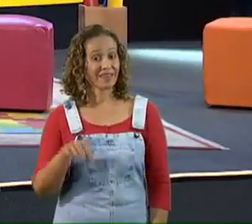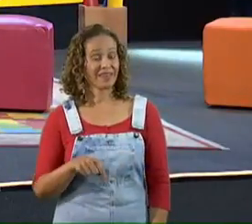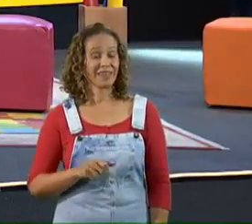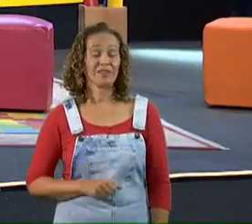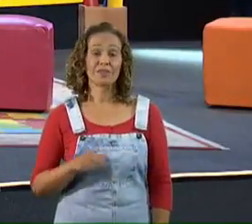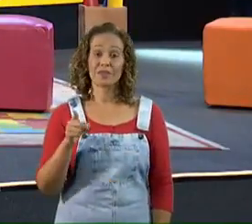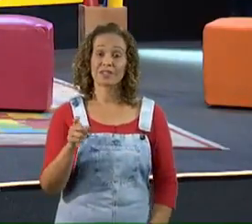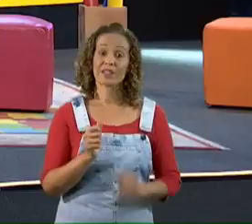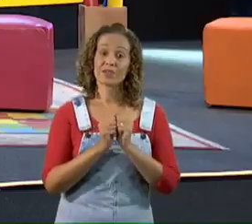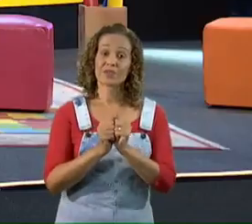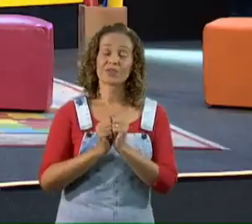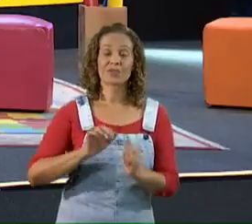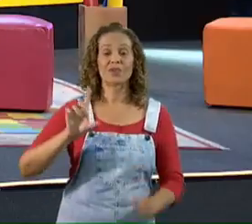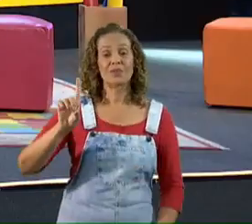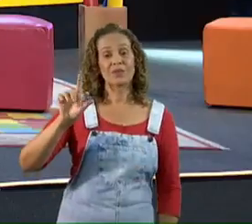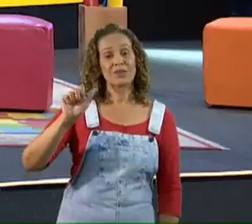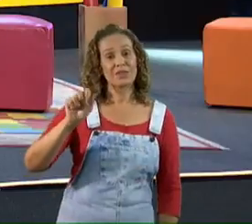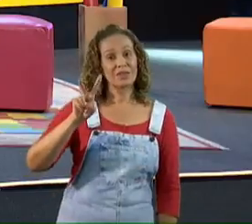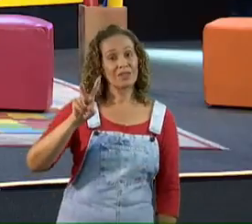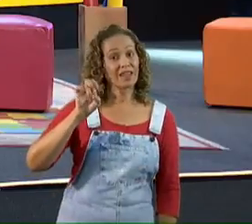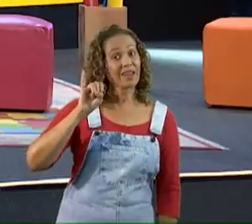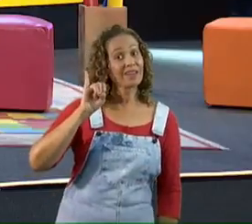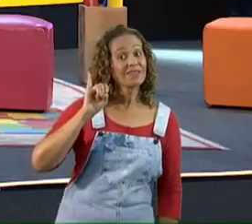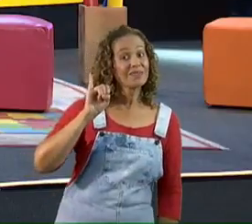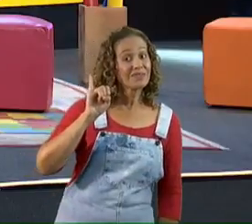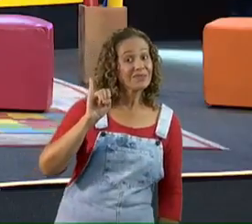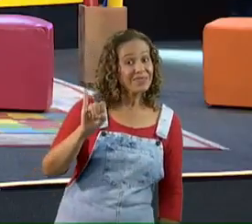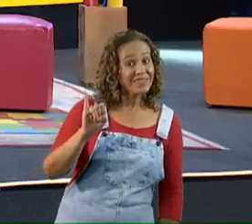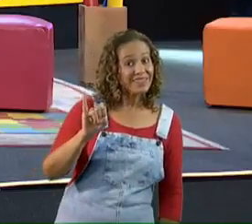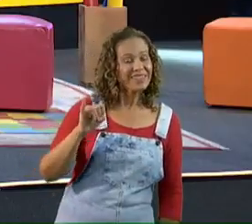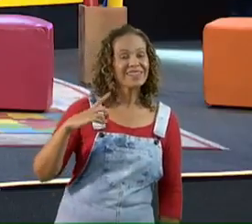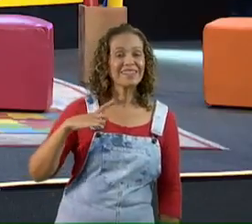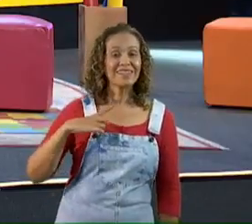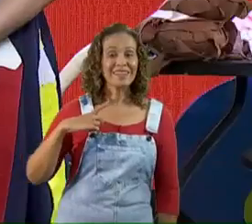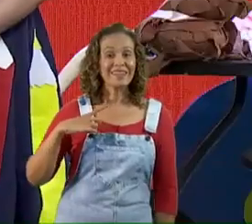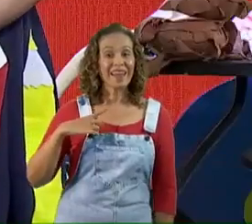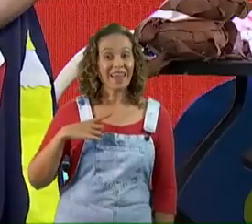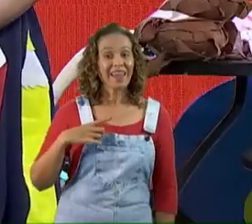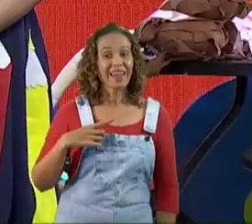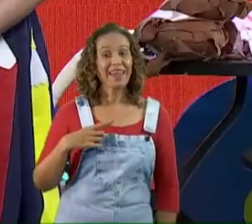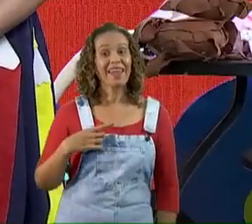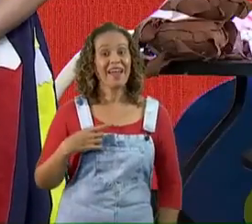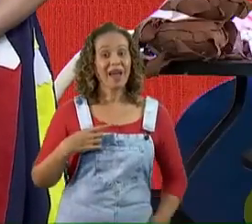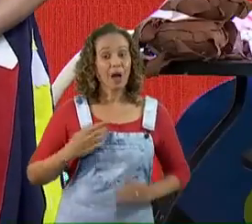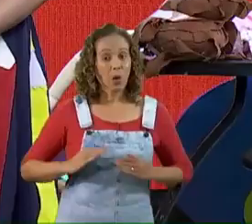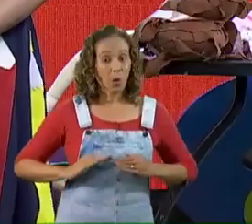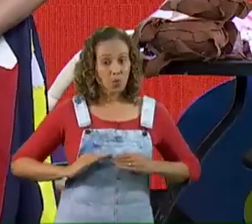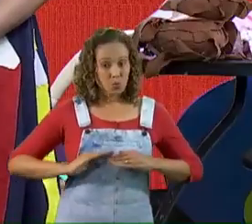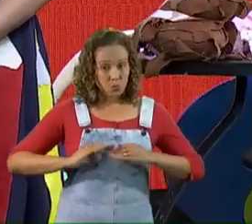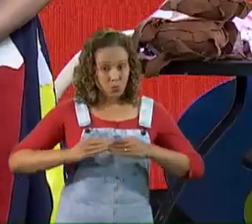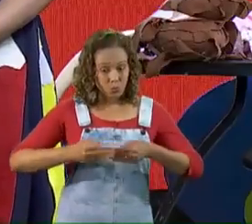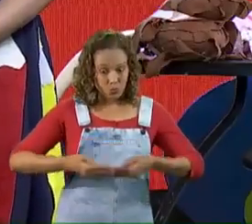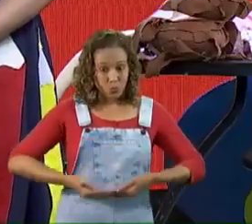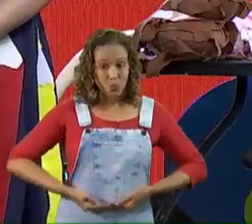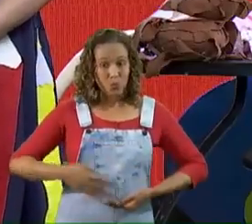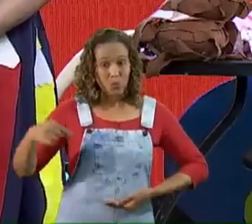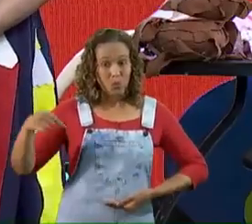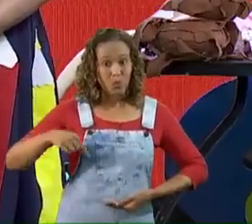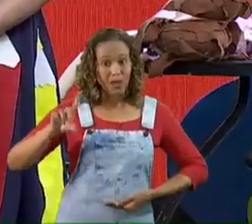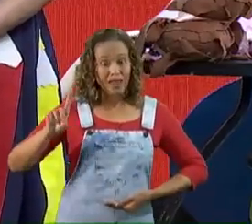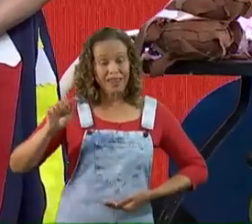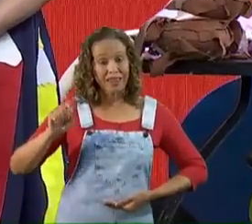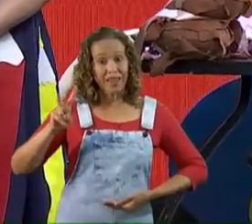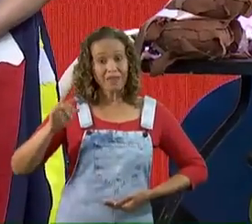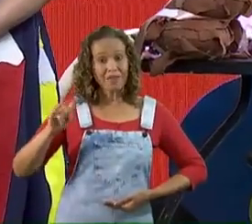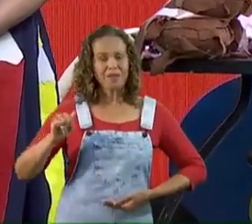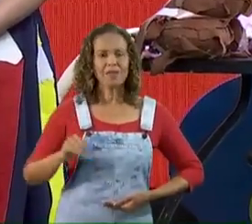o Davi. Tem o Davizinho aqui dentro do barrigão da tia Marcele. Parece até que a tia Marcele chupou uma